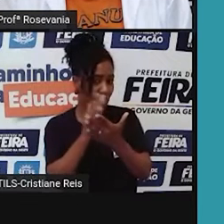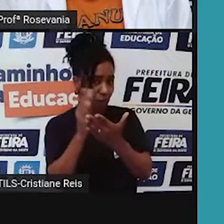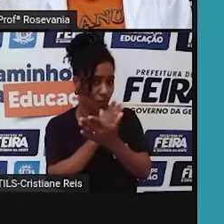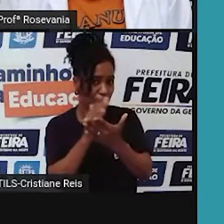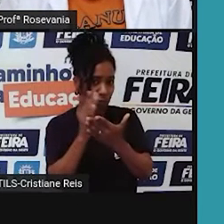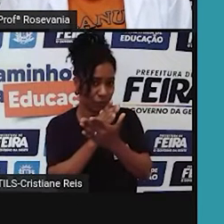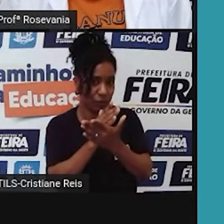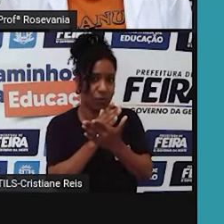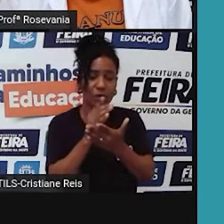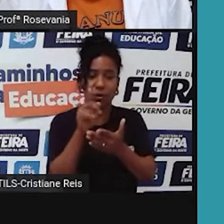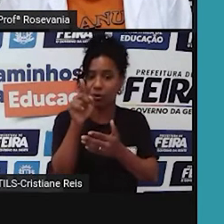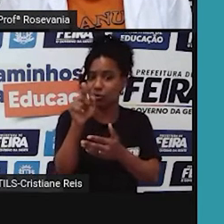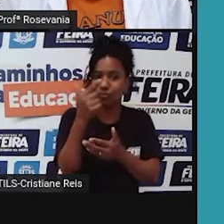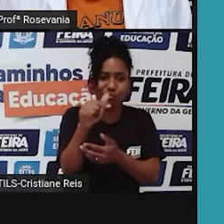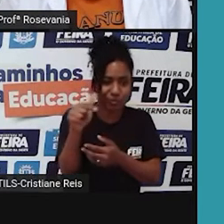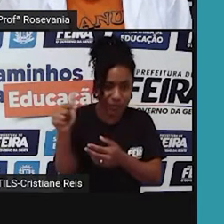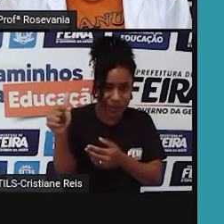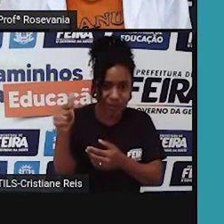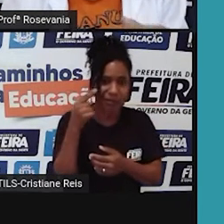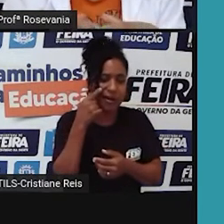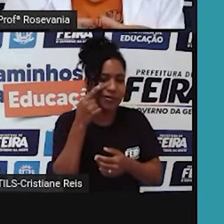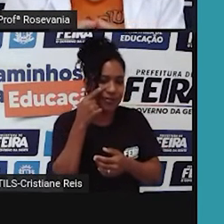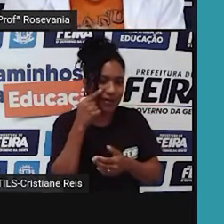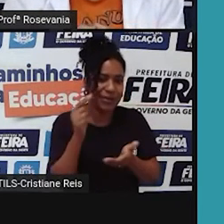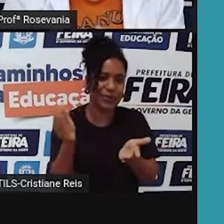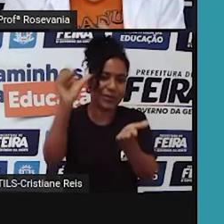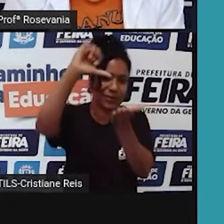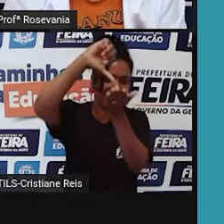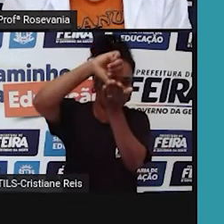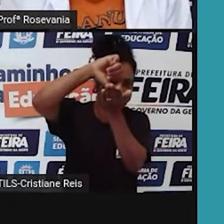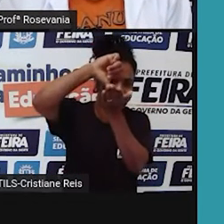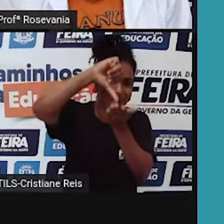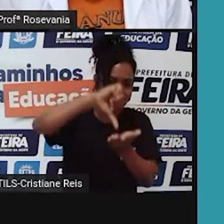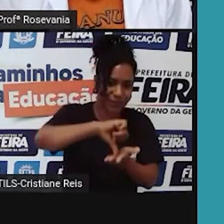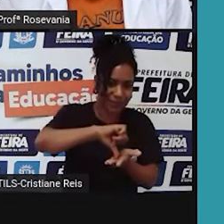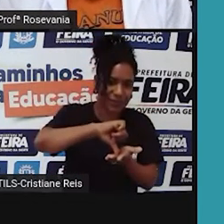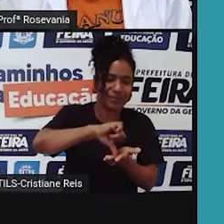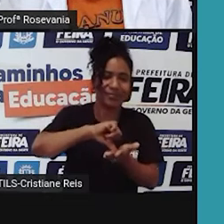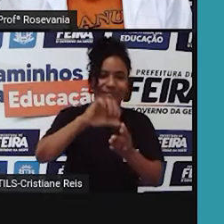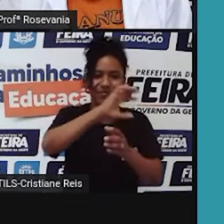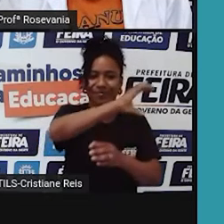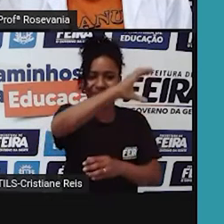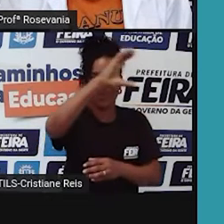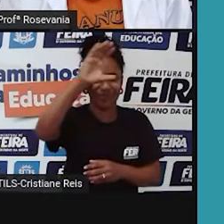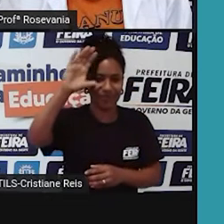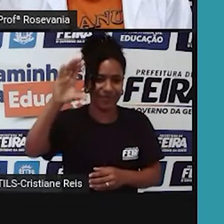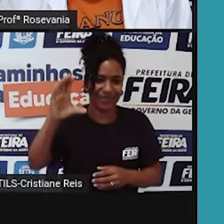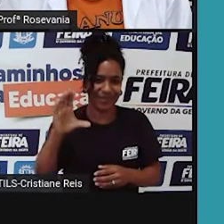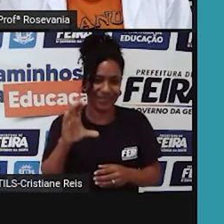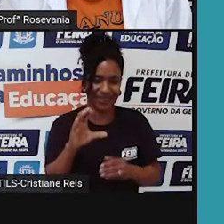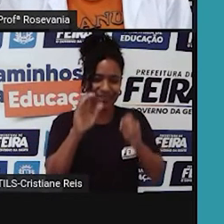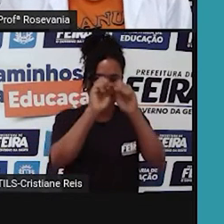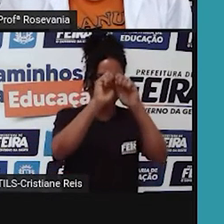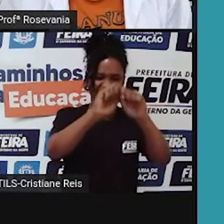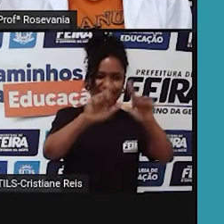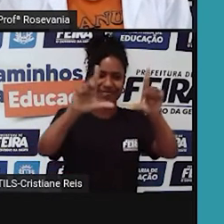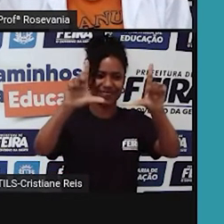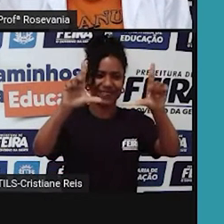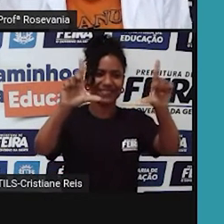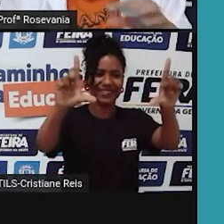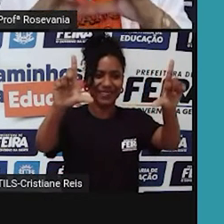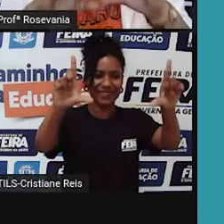algumas delas a gente vê o continente Antártico, que é, né, redondinho. A gente vê ele todo esticadinho aqui, parece que